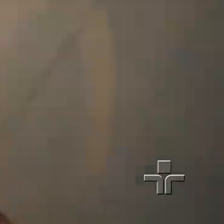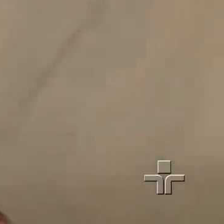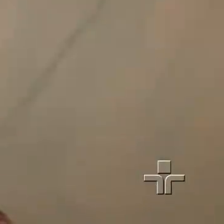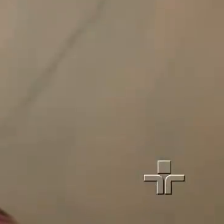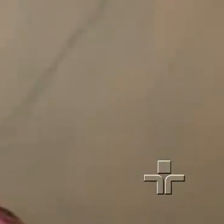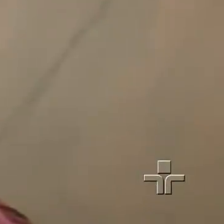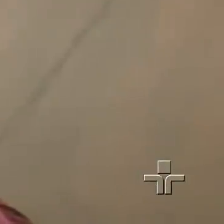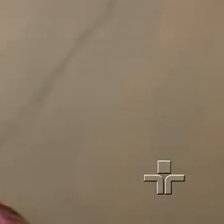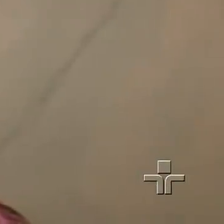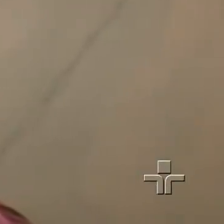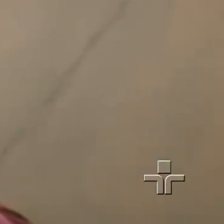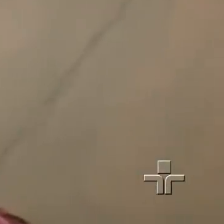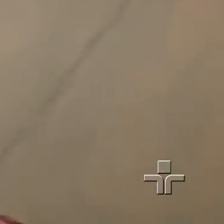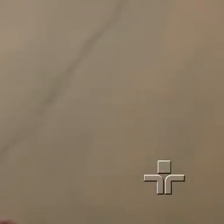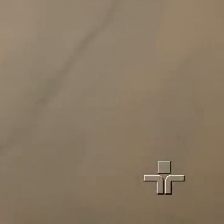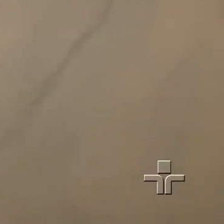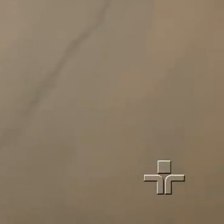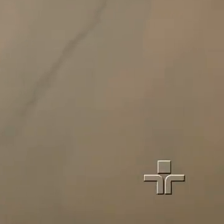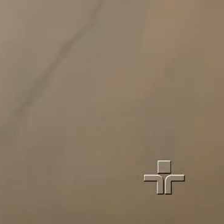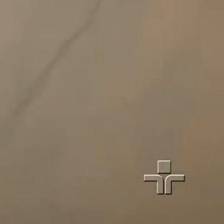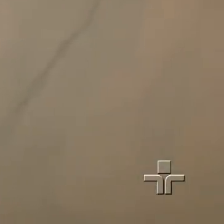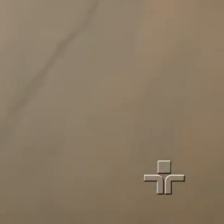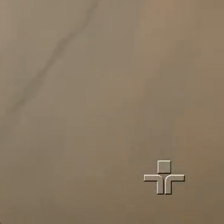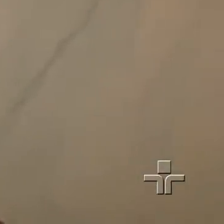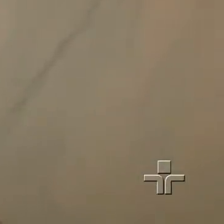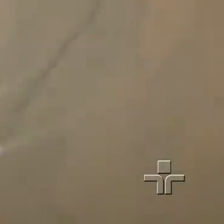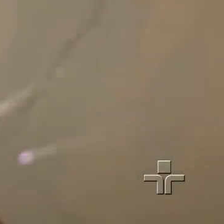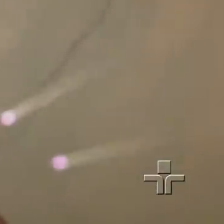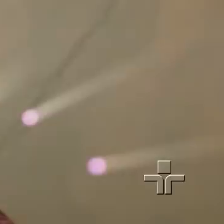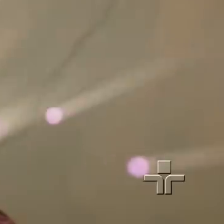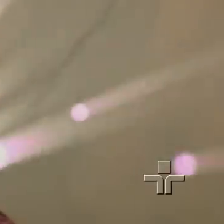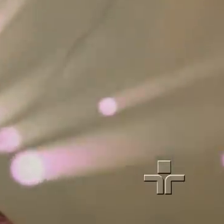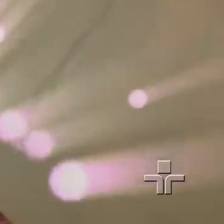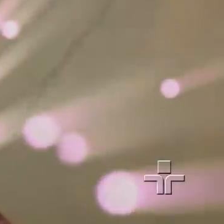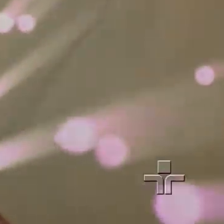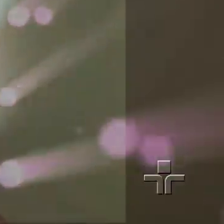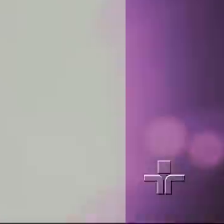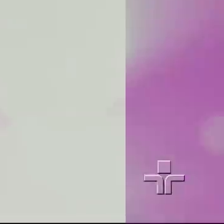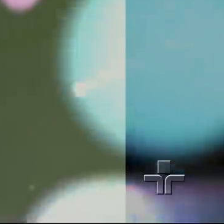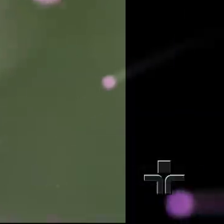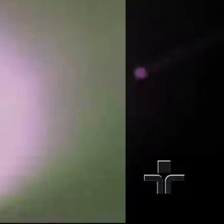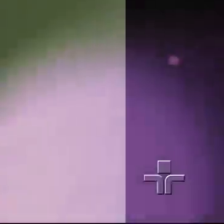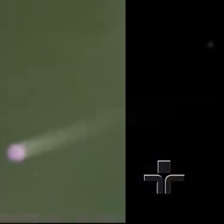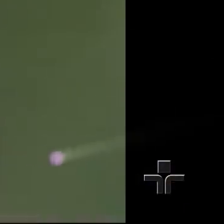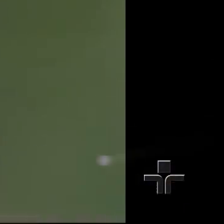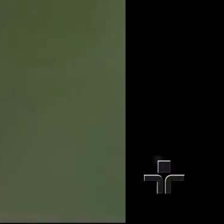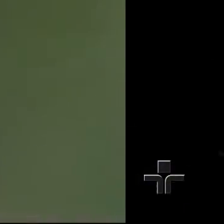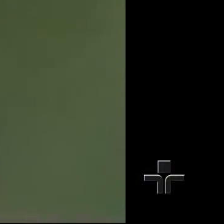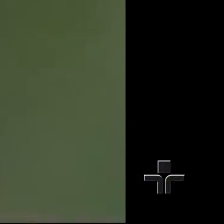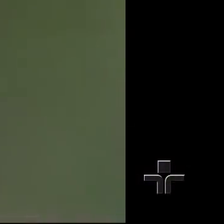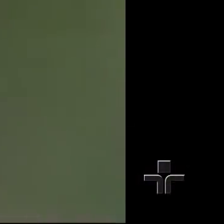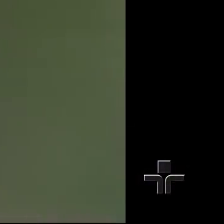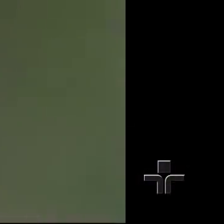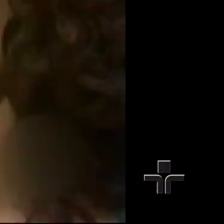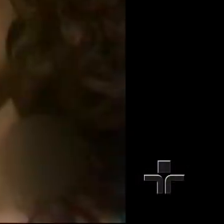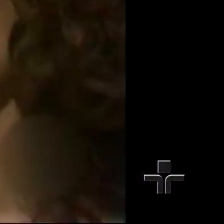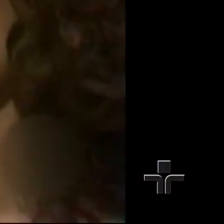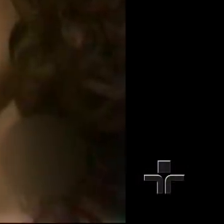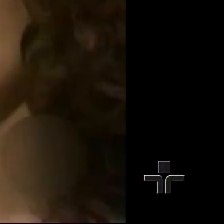Eu quero fazer uma coisa muito divertida que gosta muito. Estou com uma carência afetiva. Não vai dar um abraço na sua